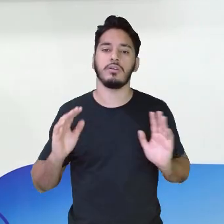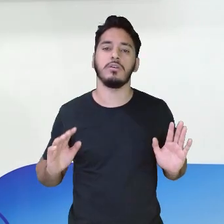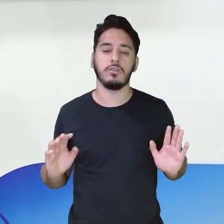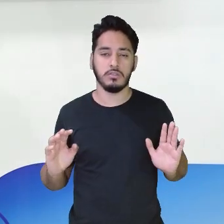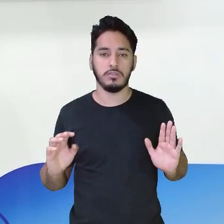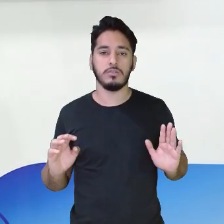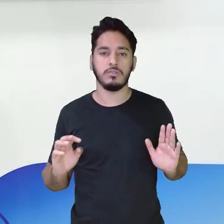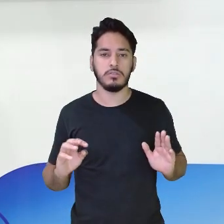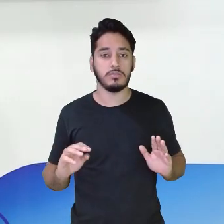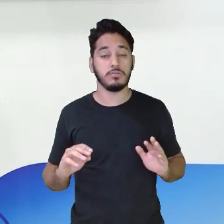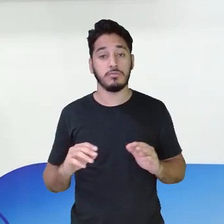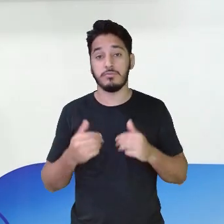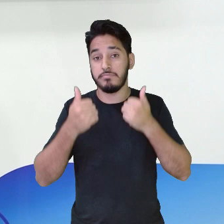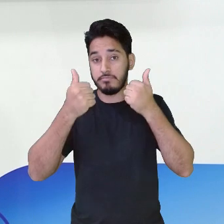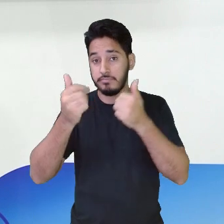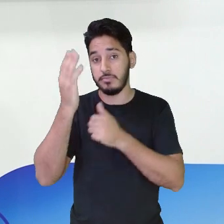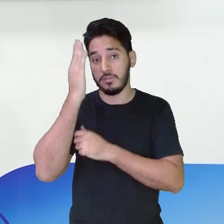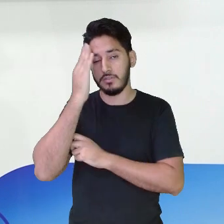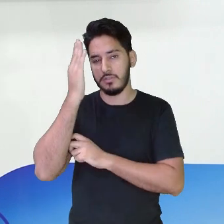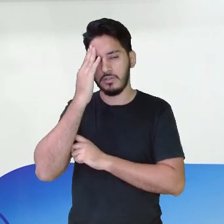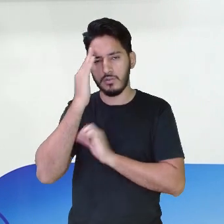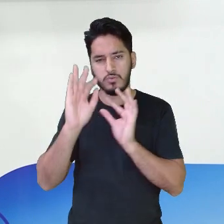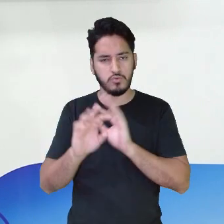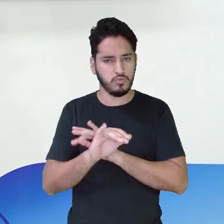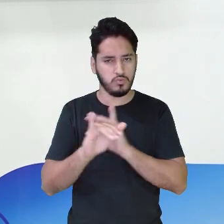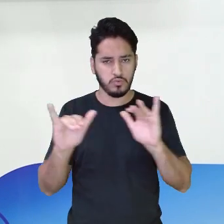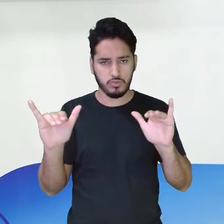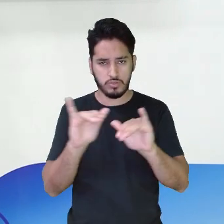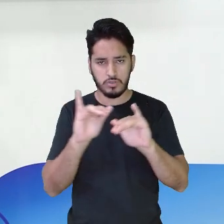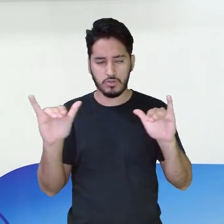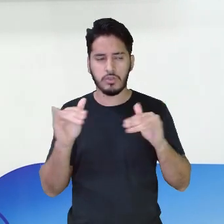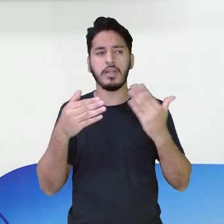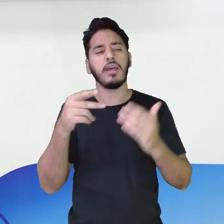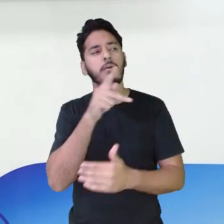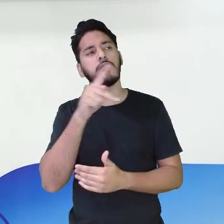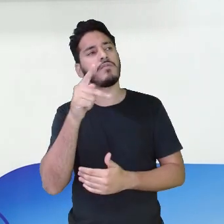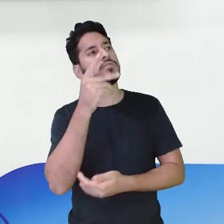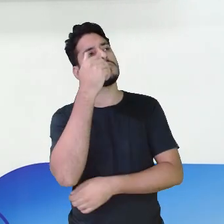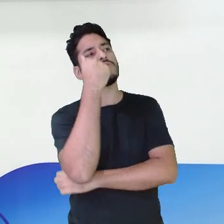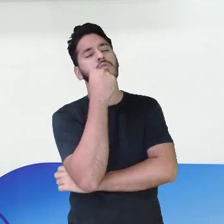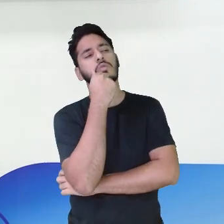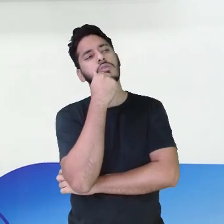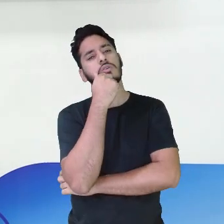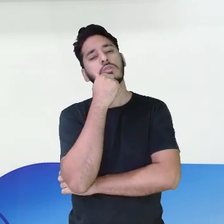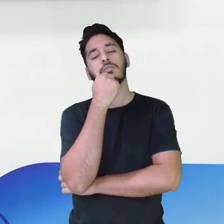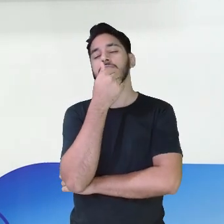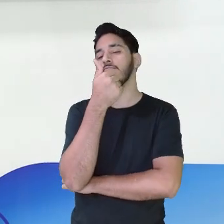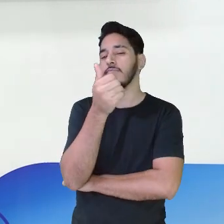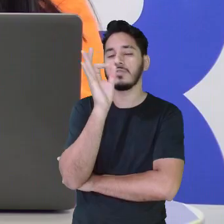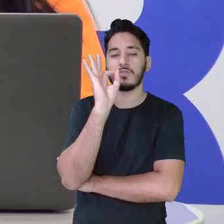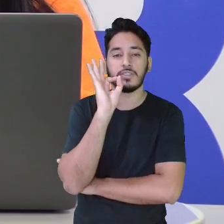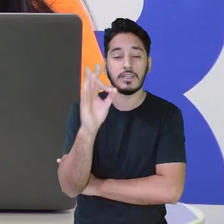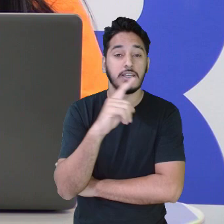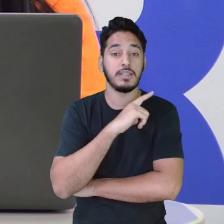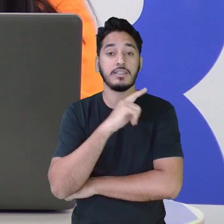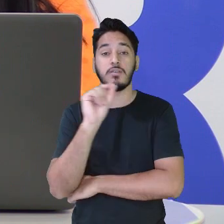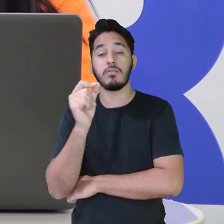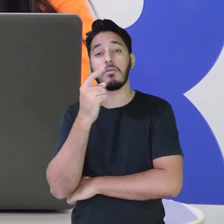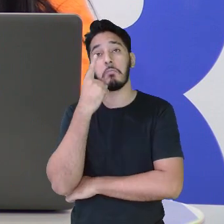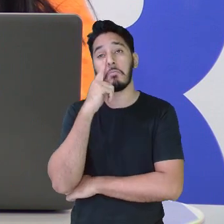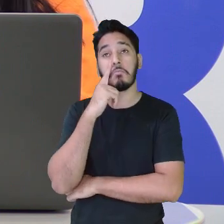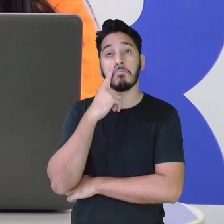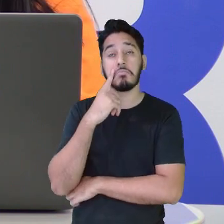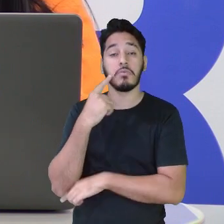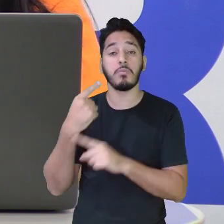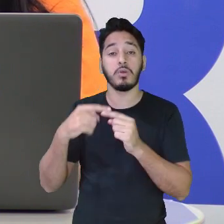quantidade. Beleza, quinto ano? Tudo tranquilo por aí? E aí, professora, tudo certo? Está sim, tem gente aqui lamentando